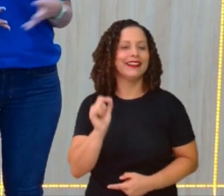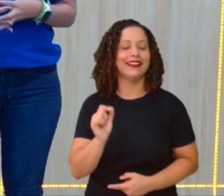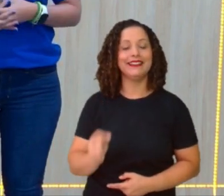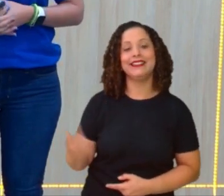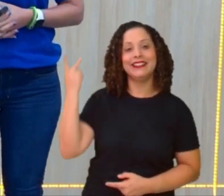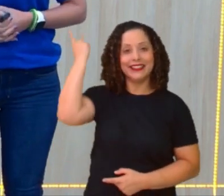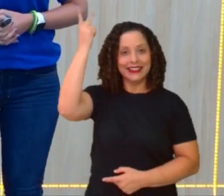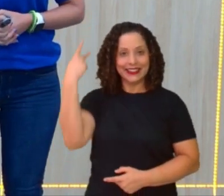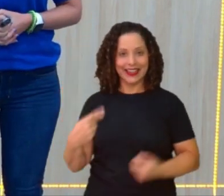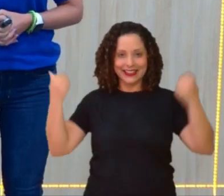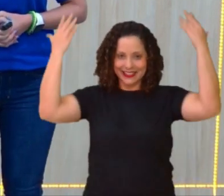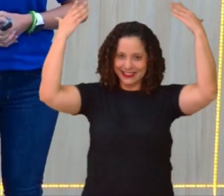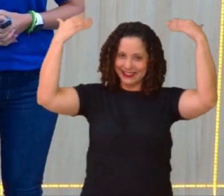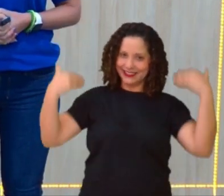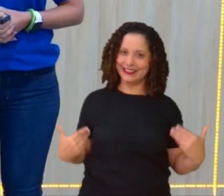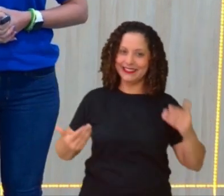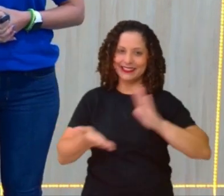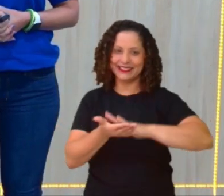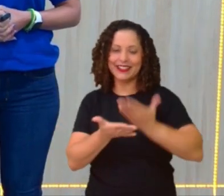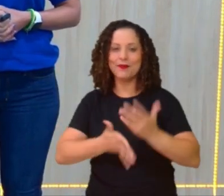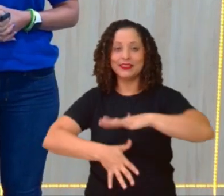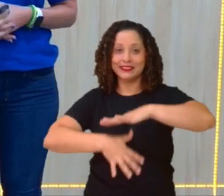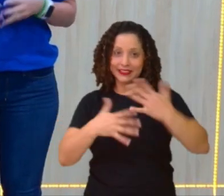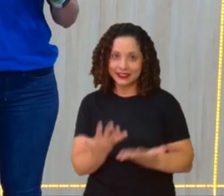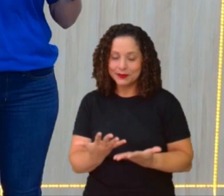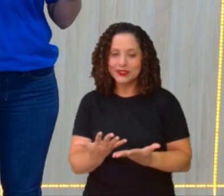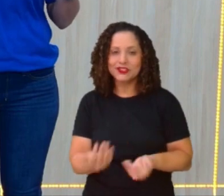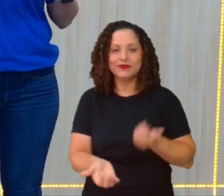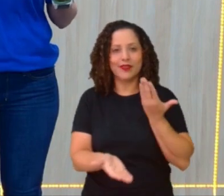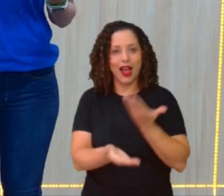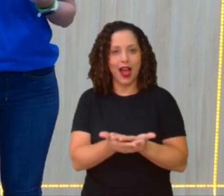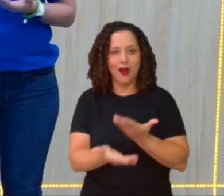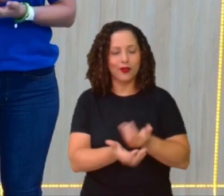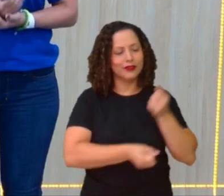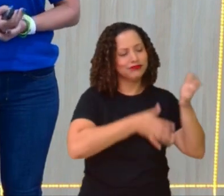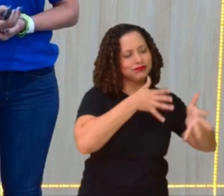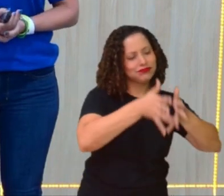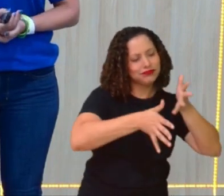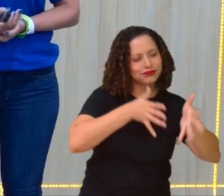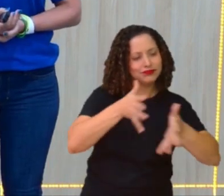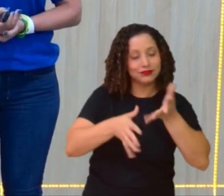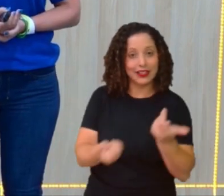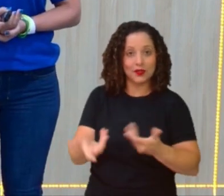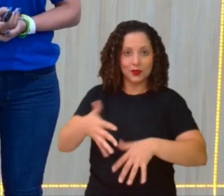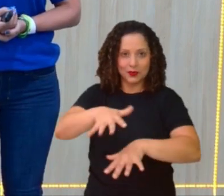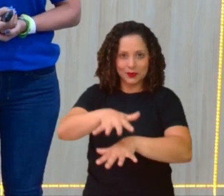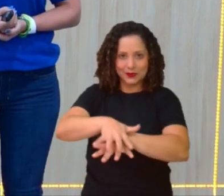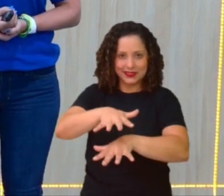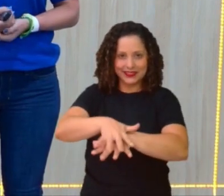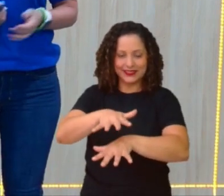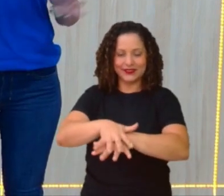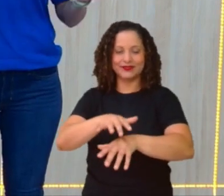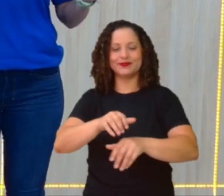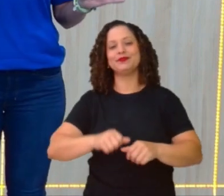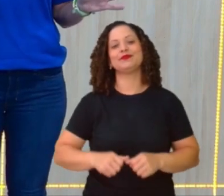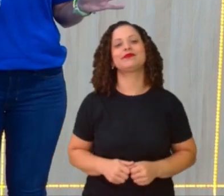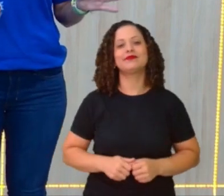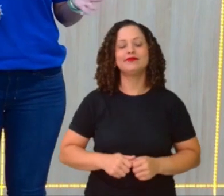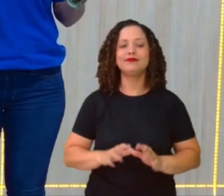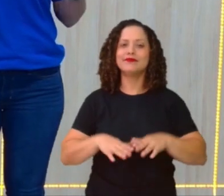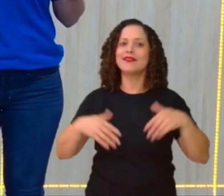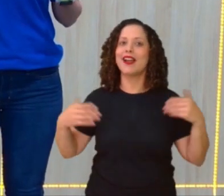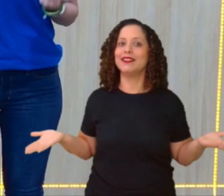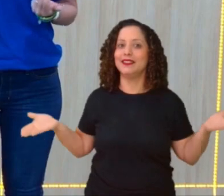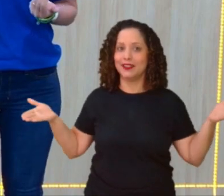nossa querida Késia, intérprete de Libras, tornando nossa aula muito mais inclusiva. E aí,